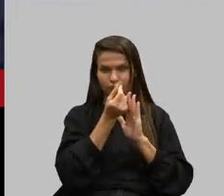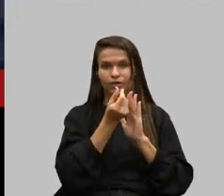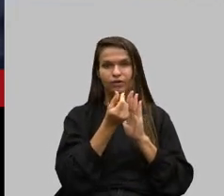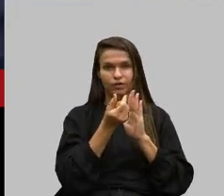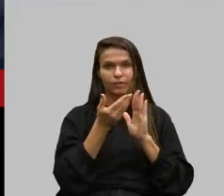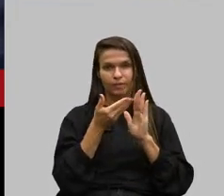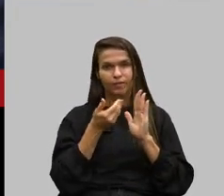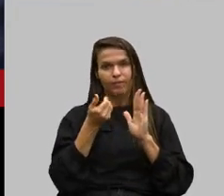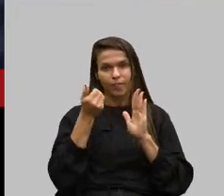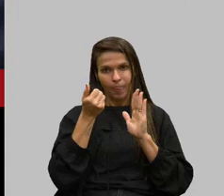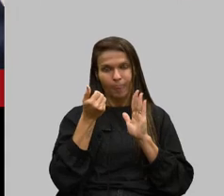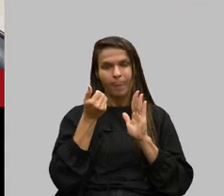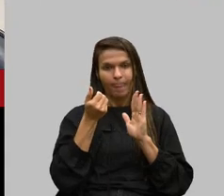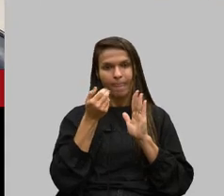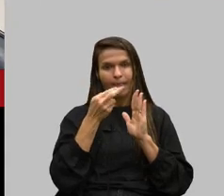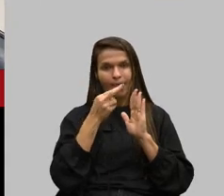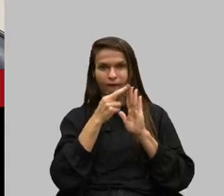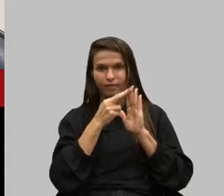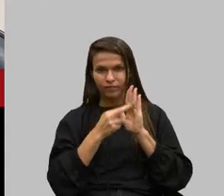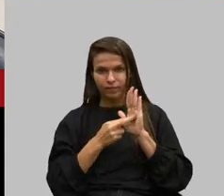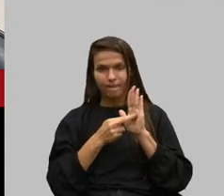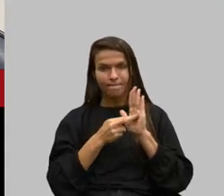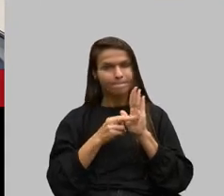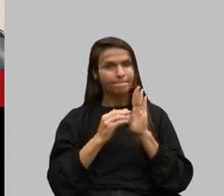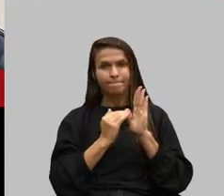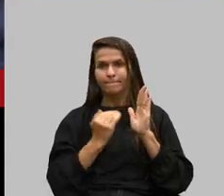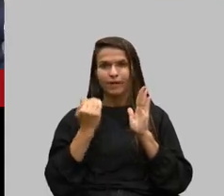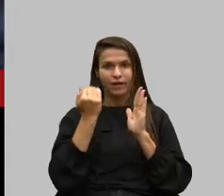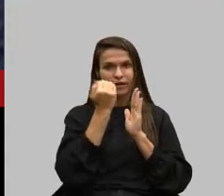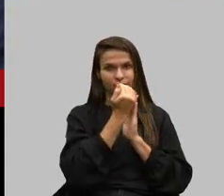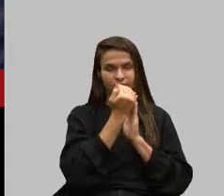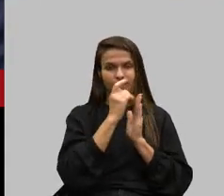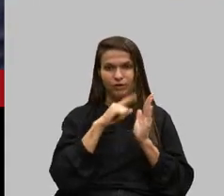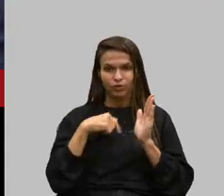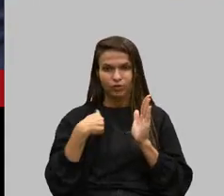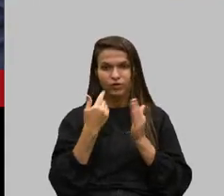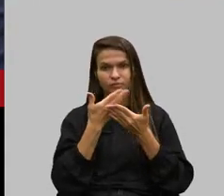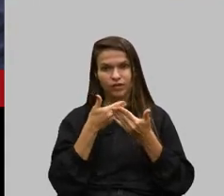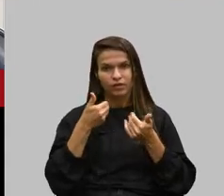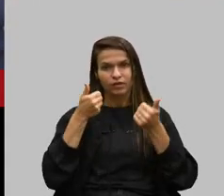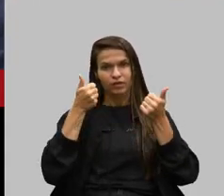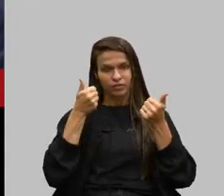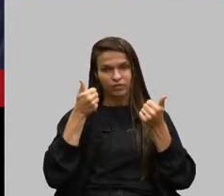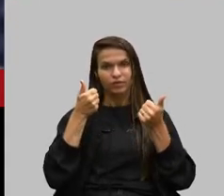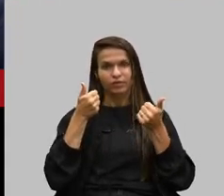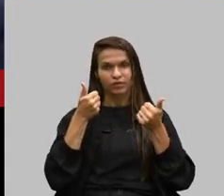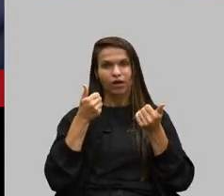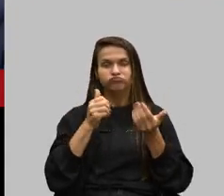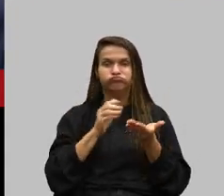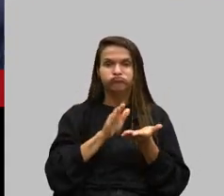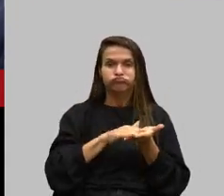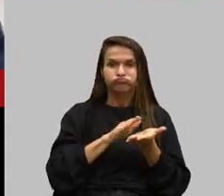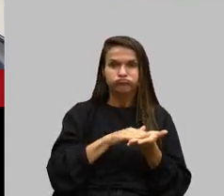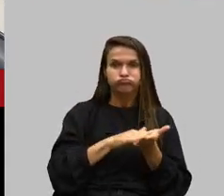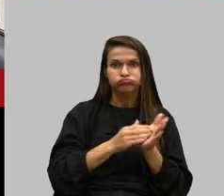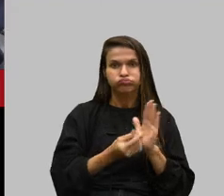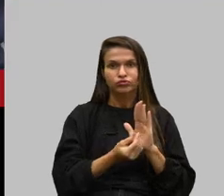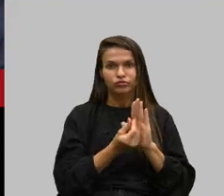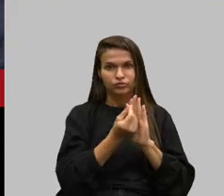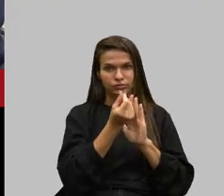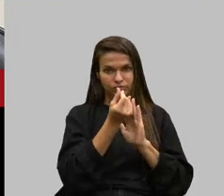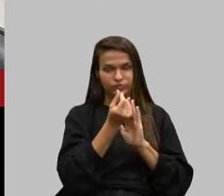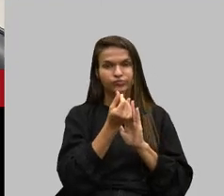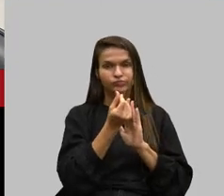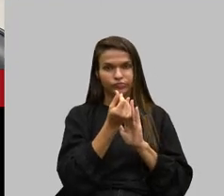receita Vamos colocar assim que é melhor mais receita para nós melhorarmos a contraprestação de serviço terminando Presidente